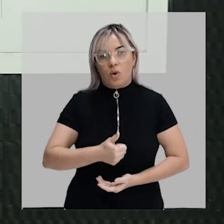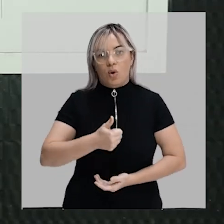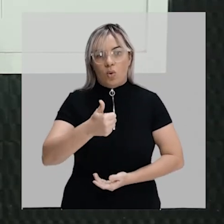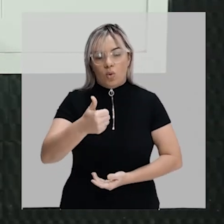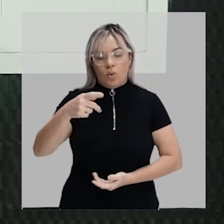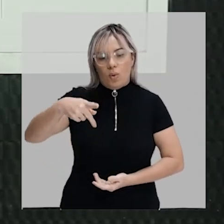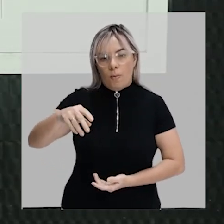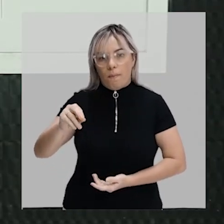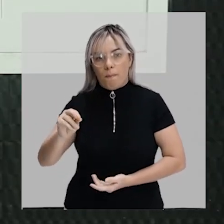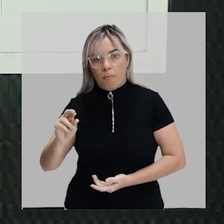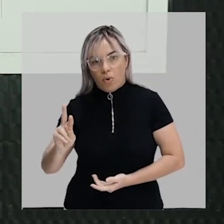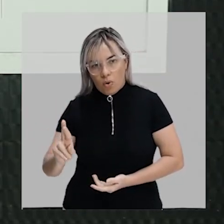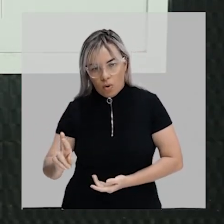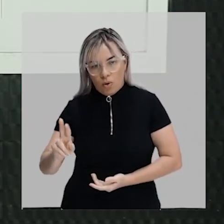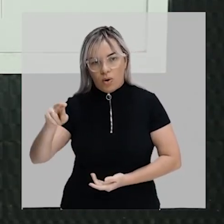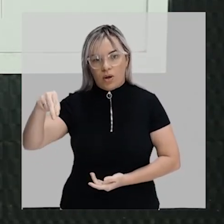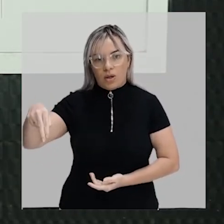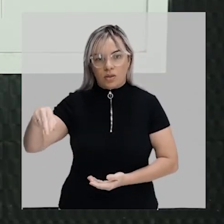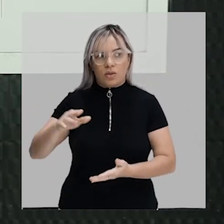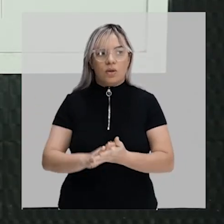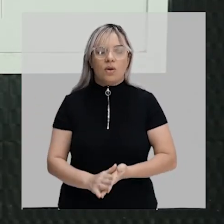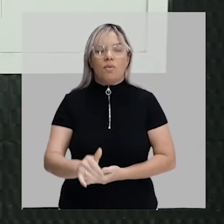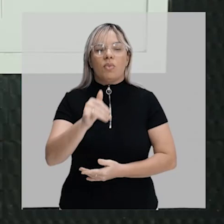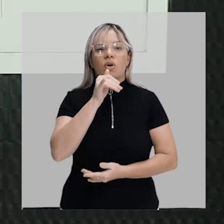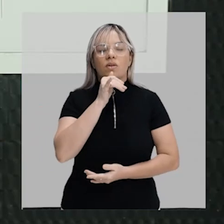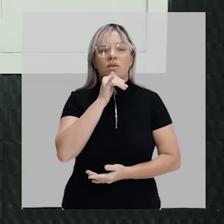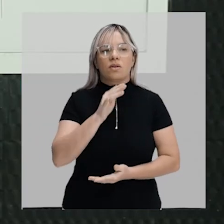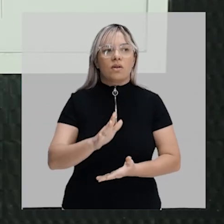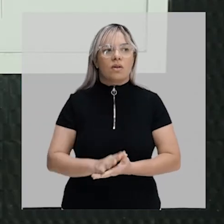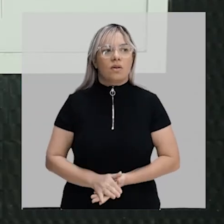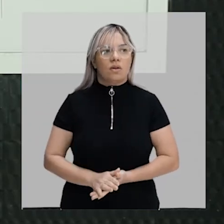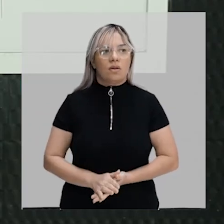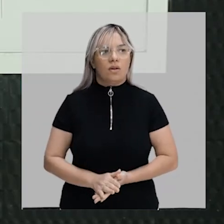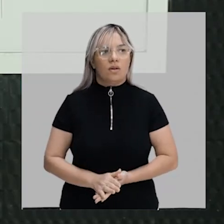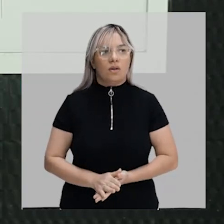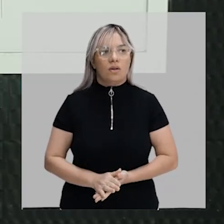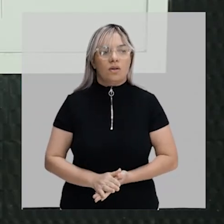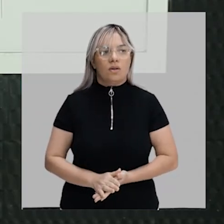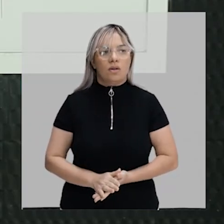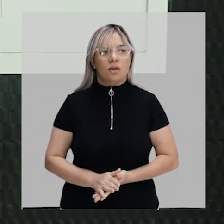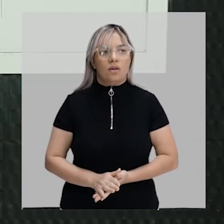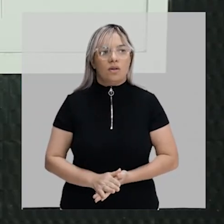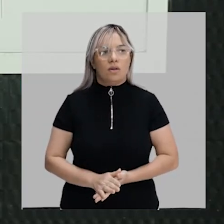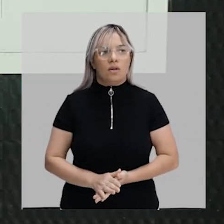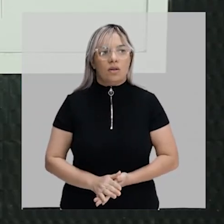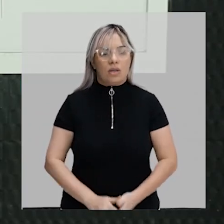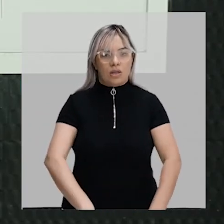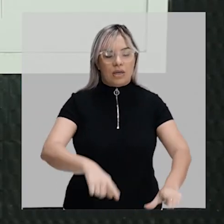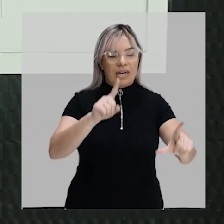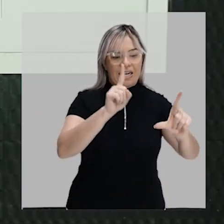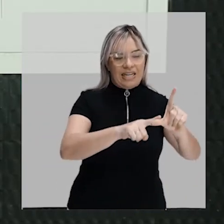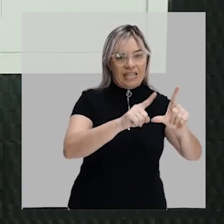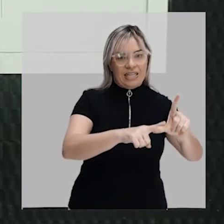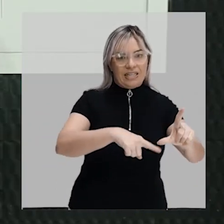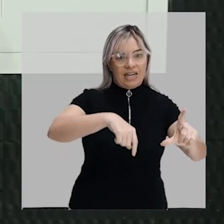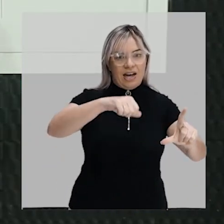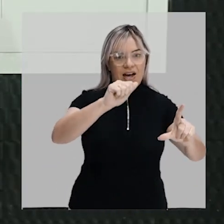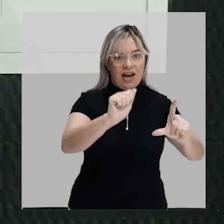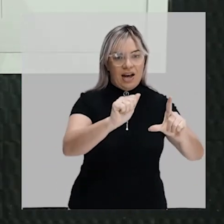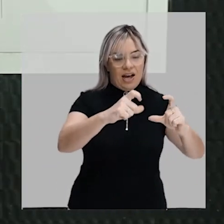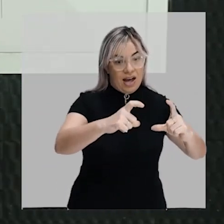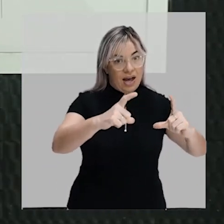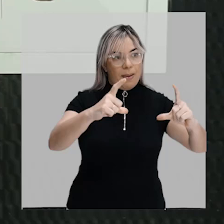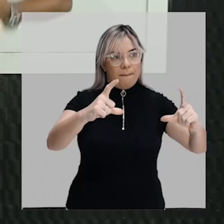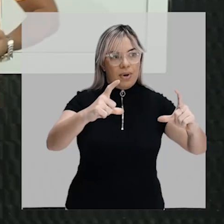para n por exemplo uma matriz A de ordem 1 porque esse um aqui